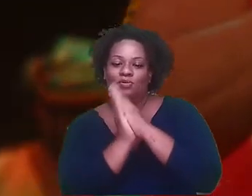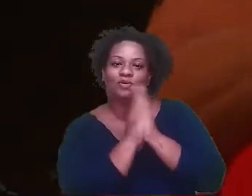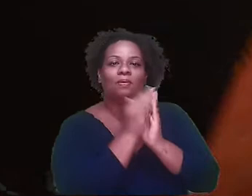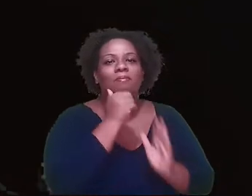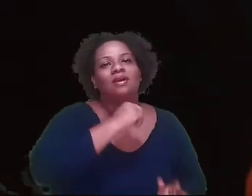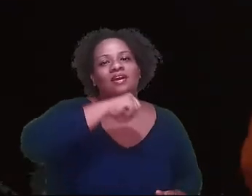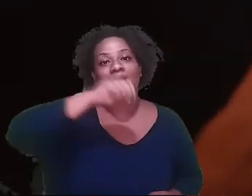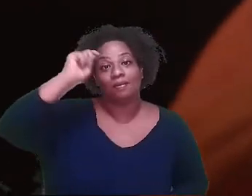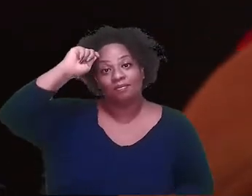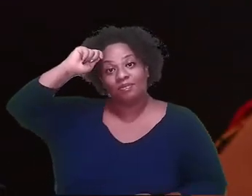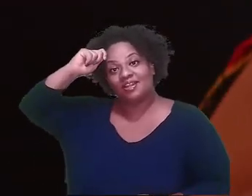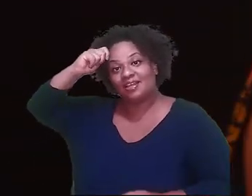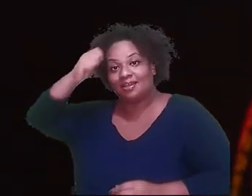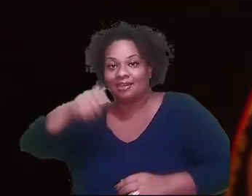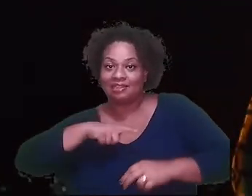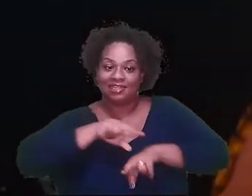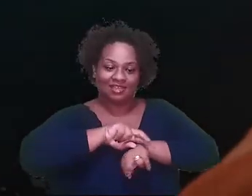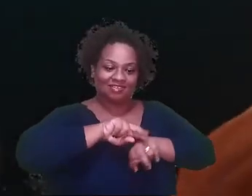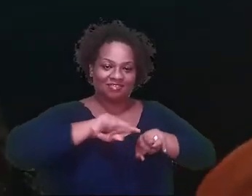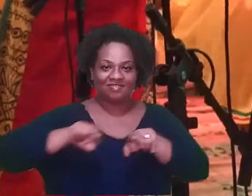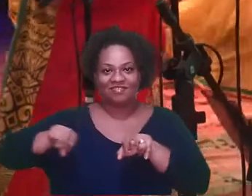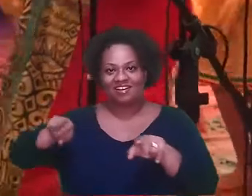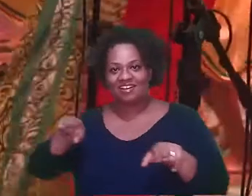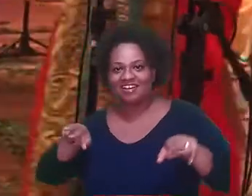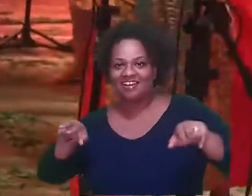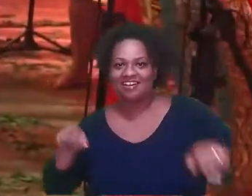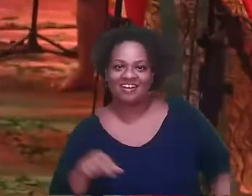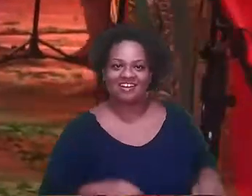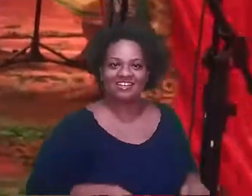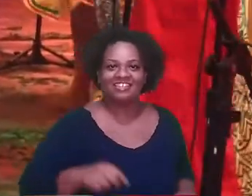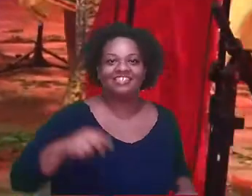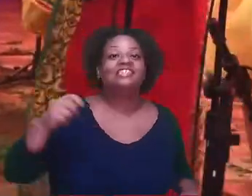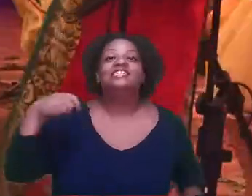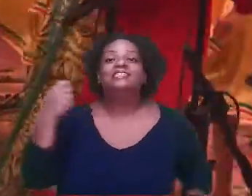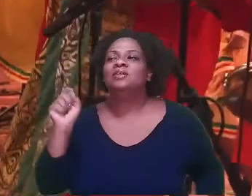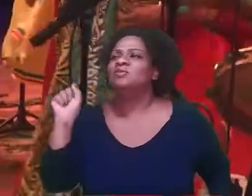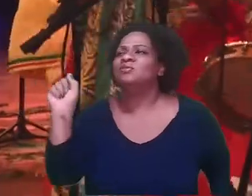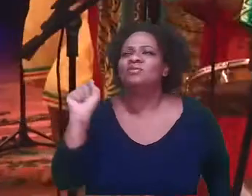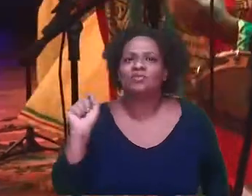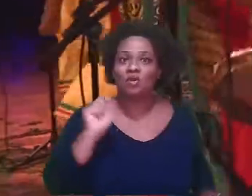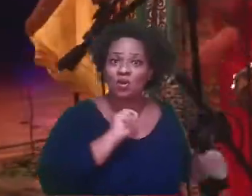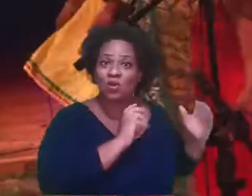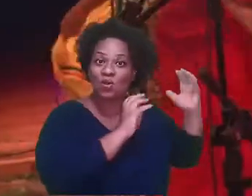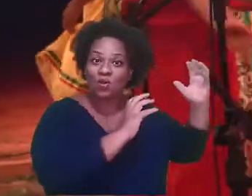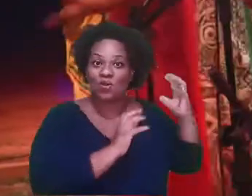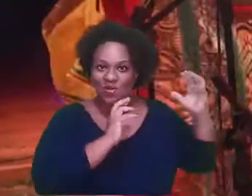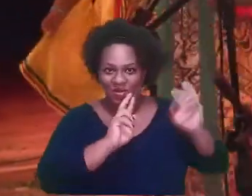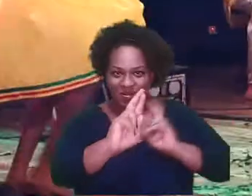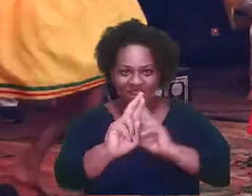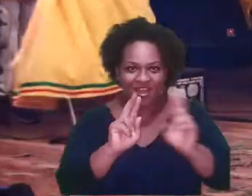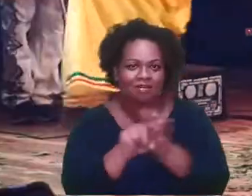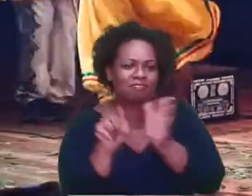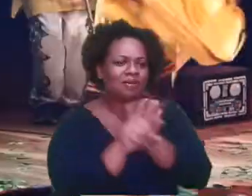o cariri e o chorão, o pereirão e o barão. Diga lá que coco é ele. É o Coco de